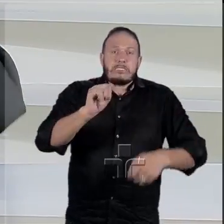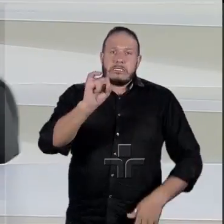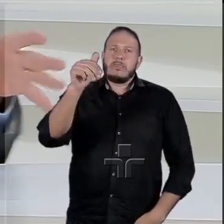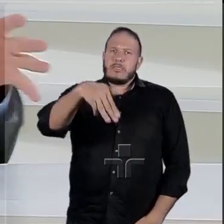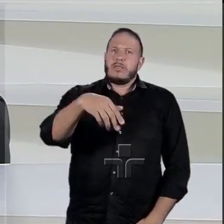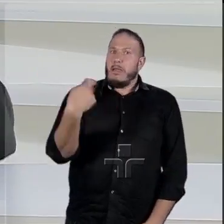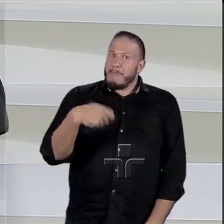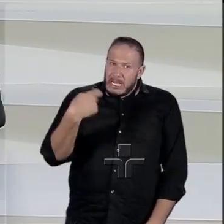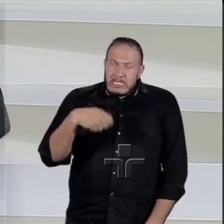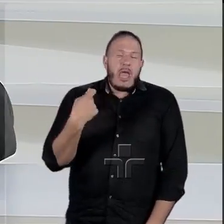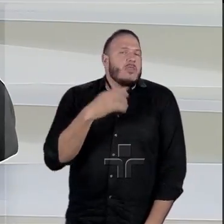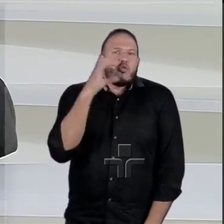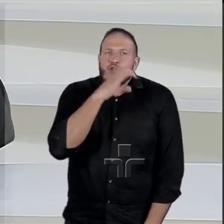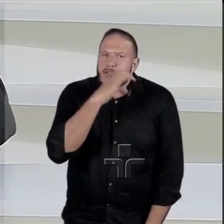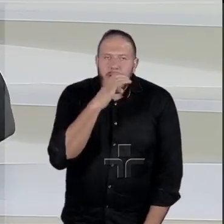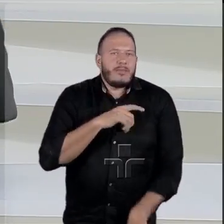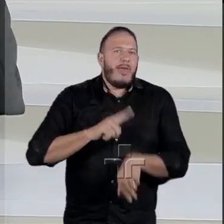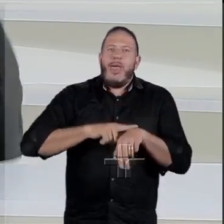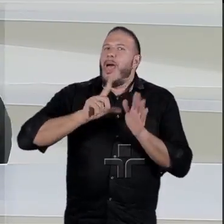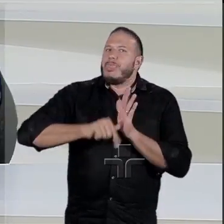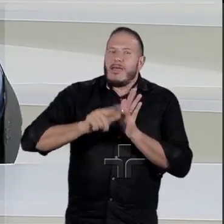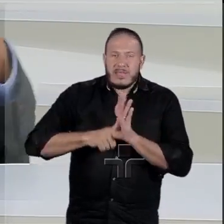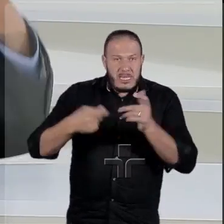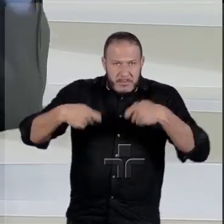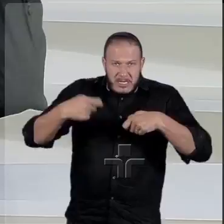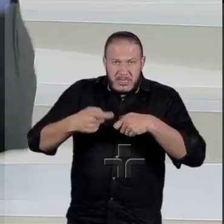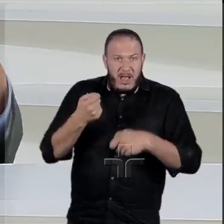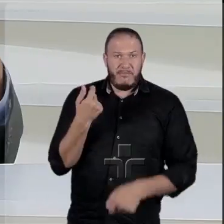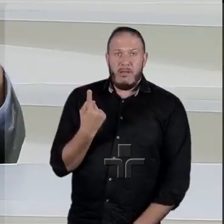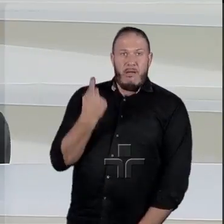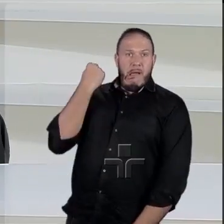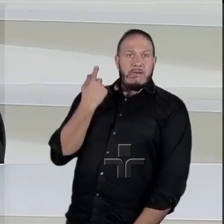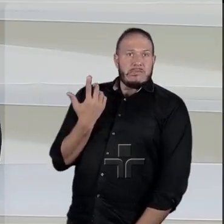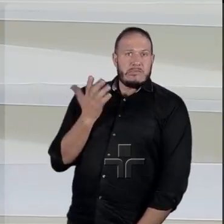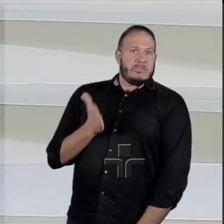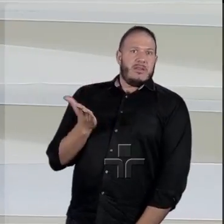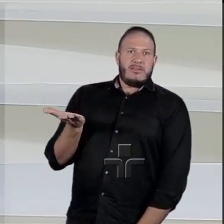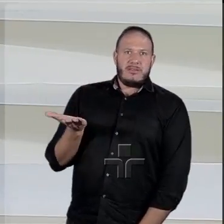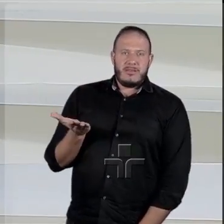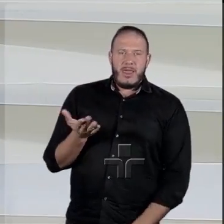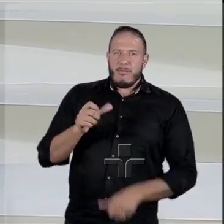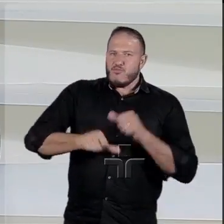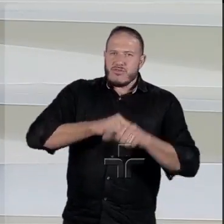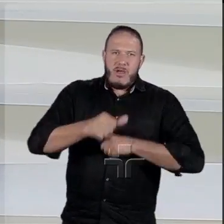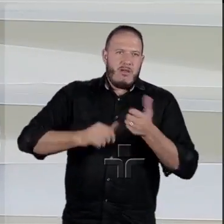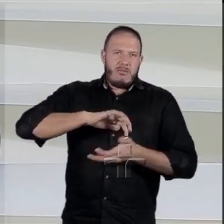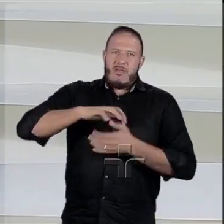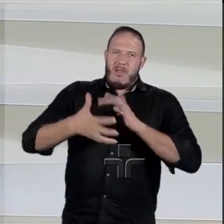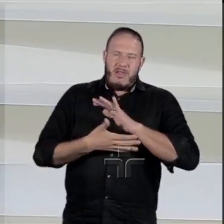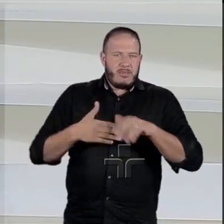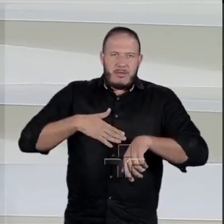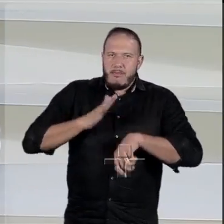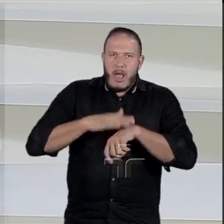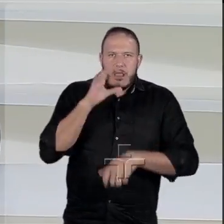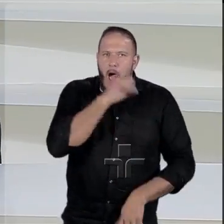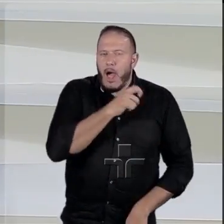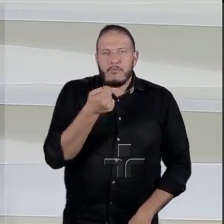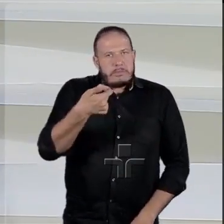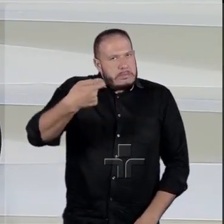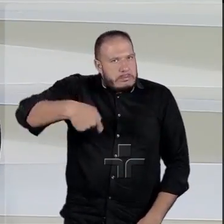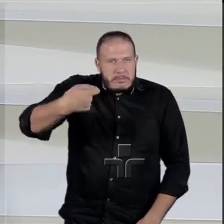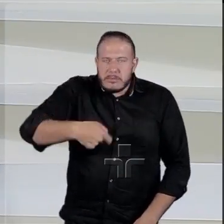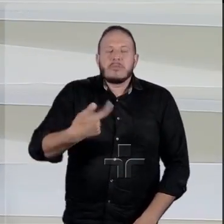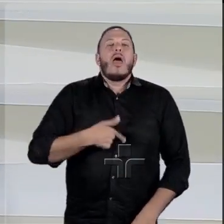urgente, atrasada. Nós devíamos estar fazendo isso ontem, anteontem, não é? Quanto mais rápido a gente fizer,